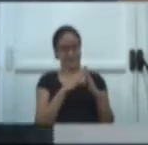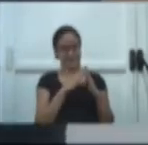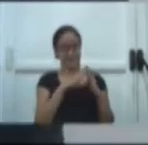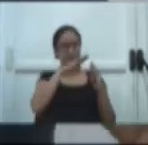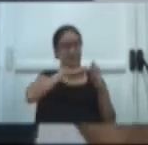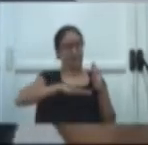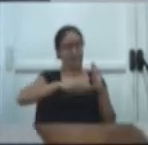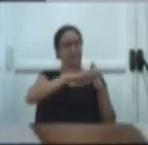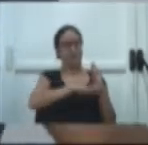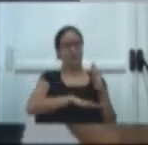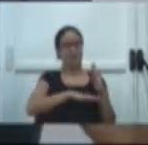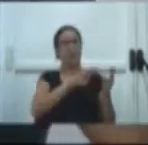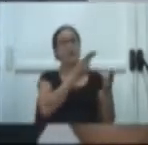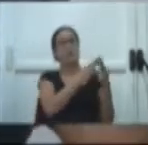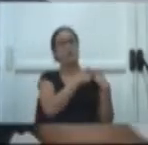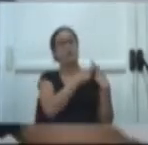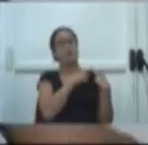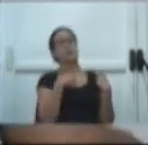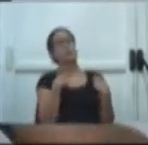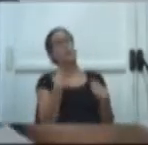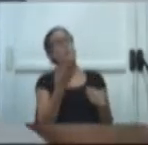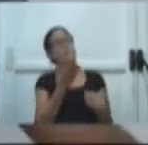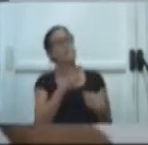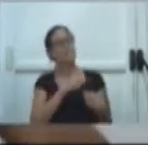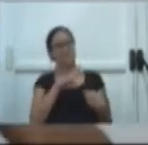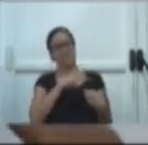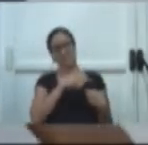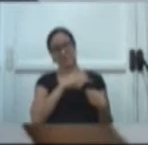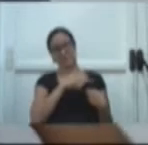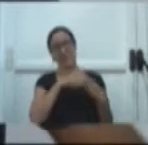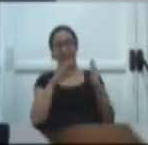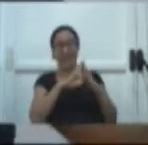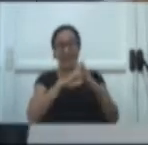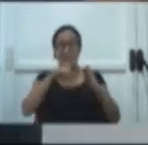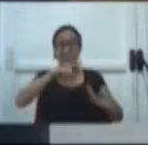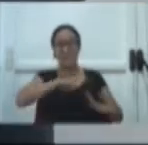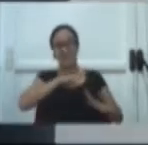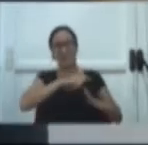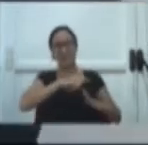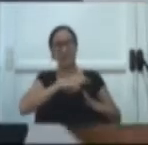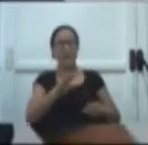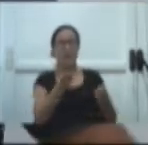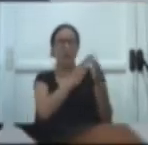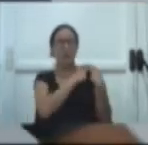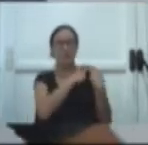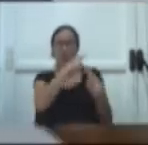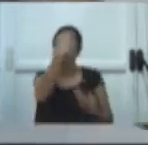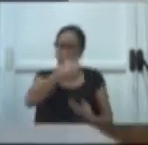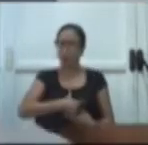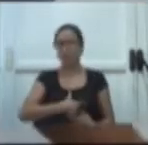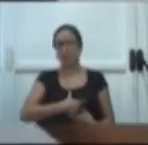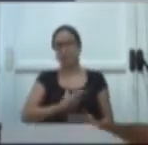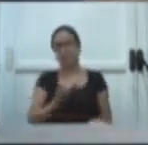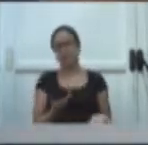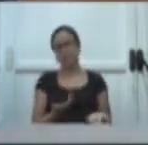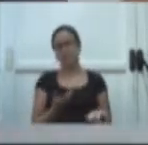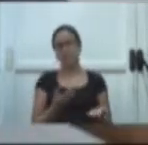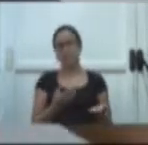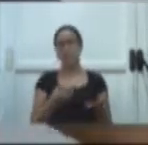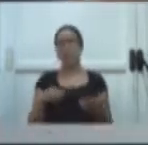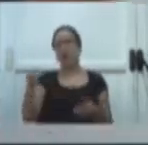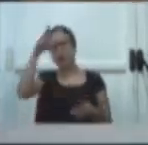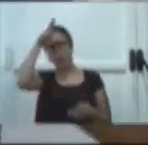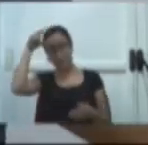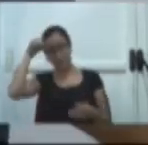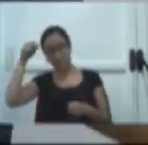responsabilidade. Eu vi situações assim: a prefeitura precisa cuidar do espaço público, temos que cobrar mesmo. Os agentes têm que fazer conscientização, tem mesmo. Tem